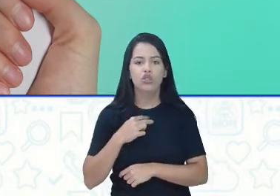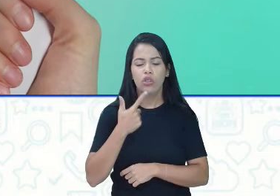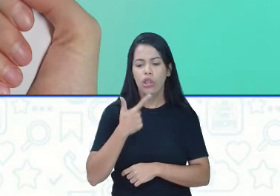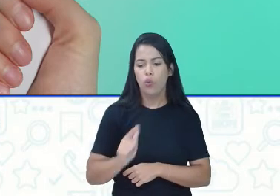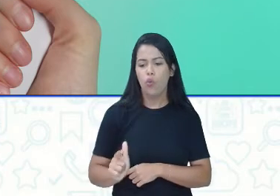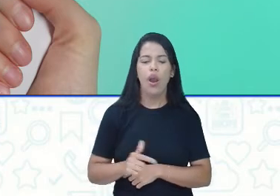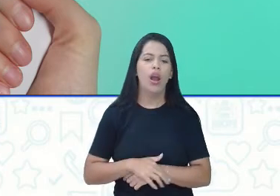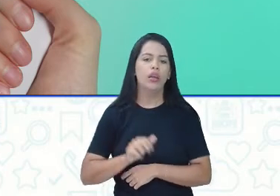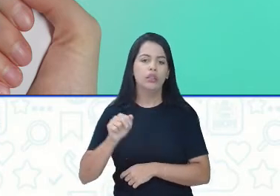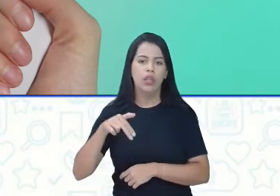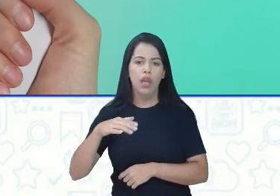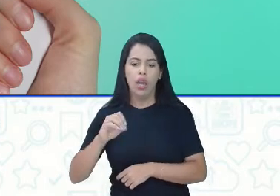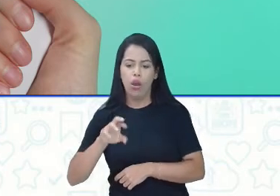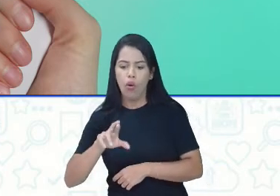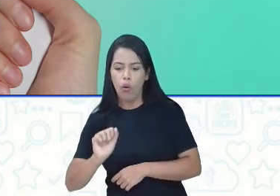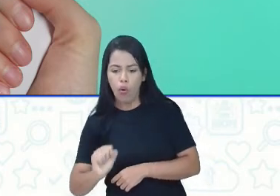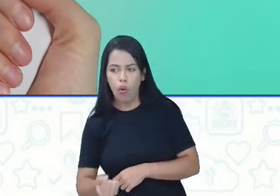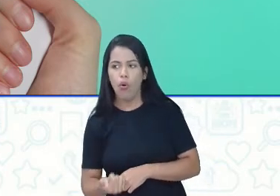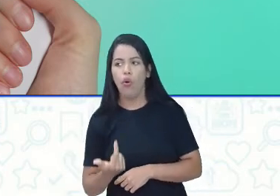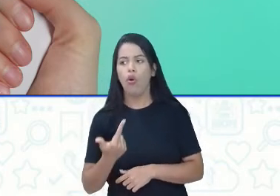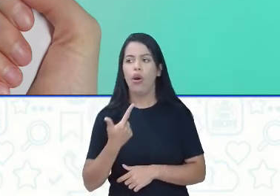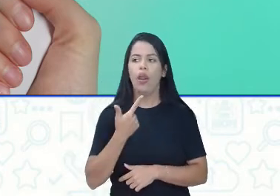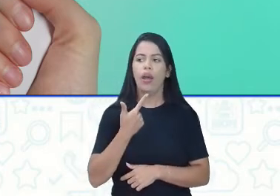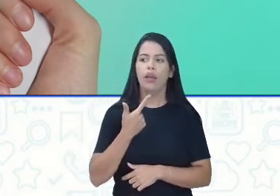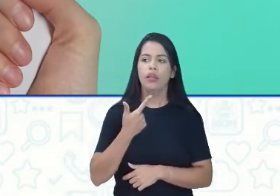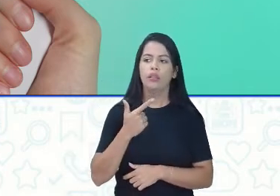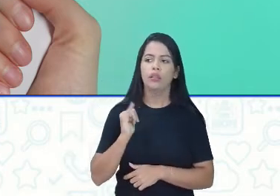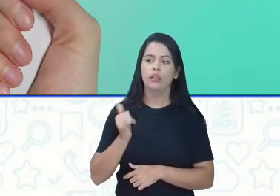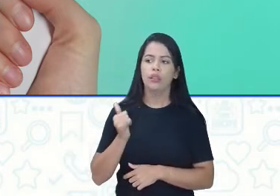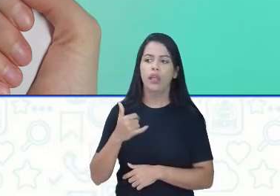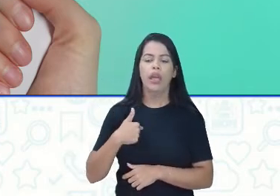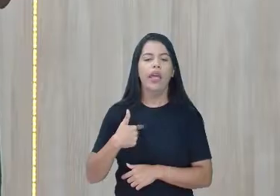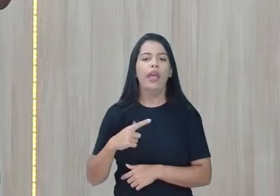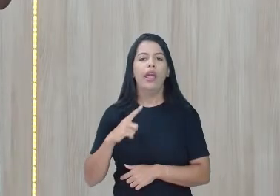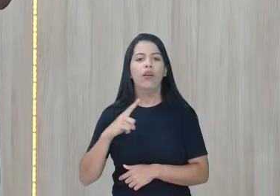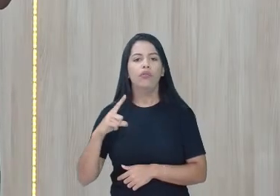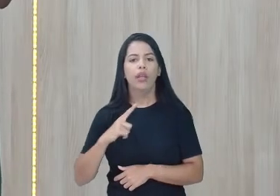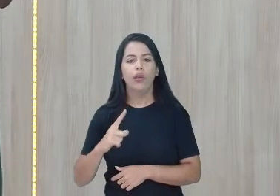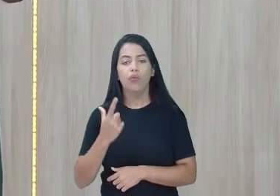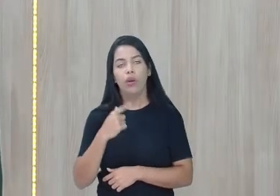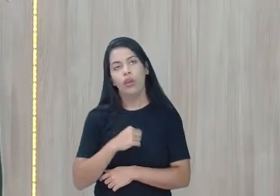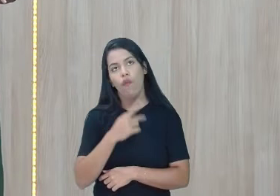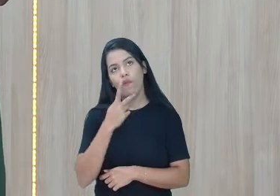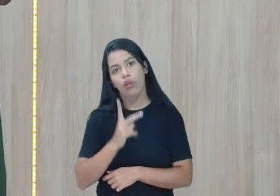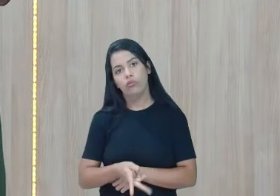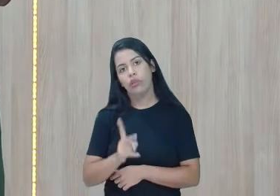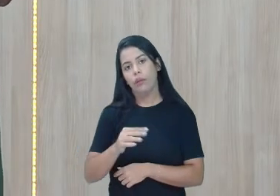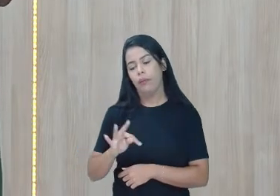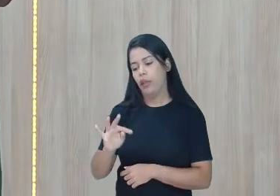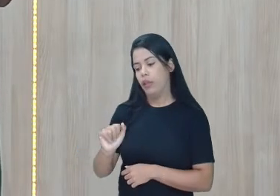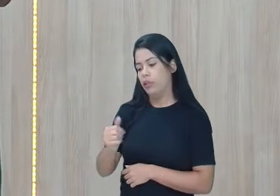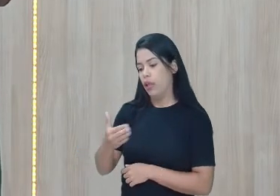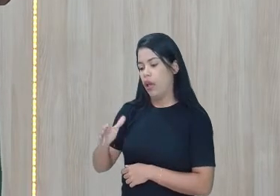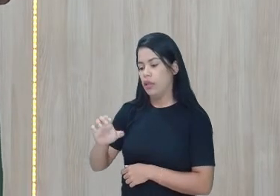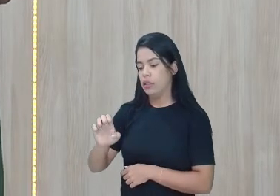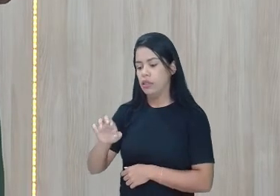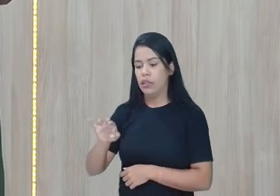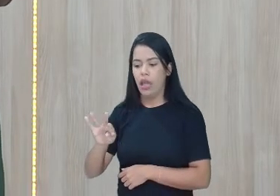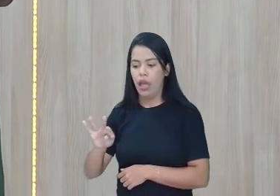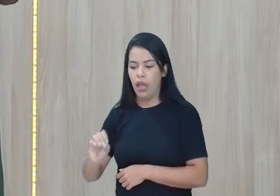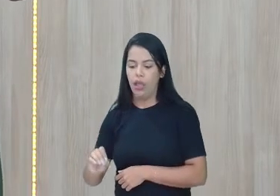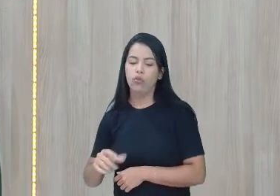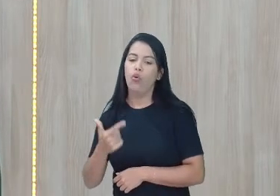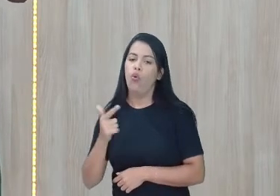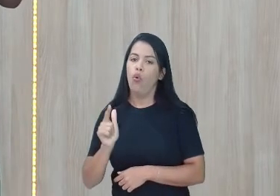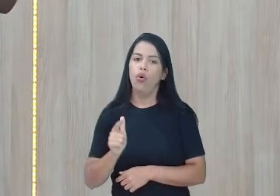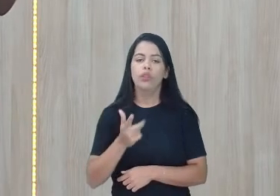âncoras narrativas e discursivas. Eu tenho uma âncora que é o tá certo, mas outras pessoas têm outras âncoras, os